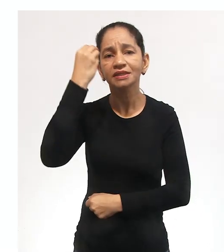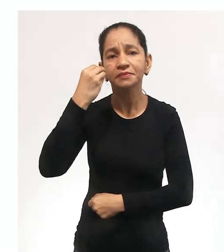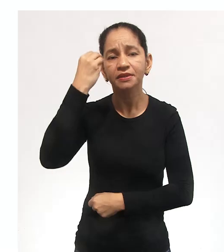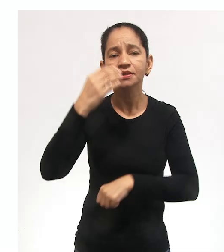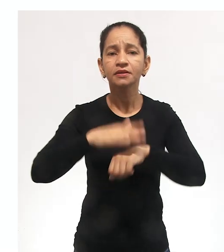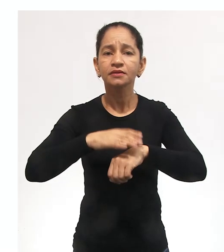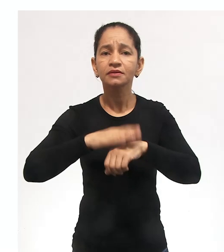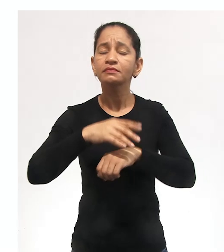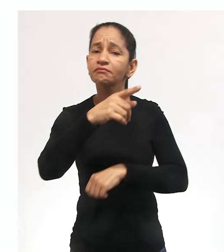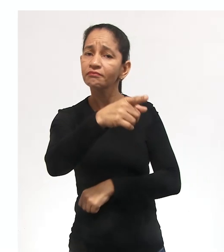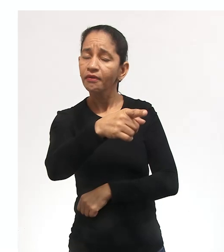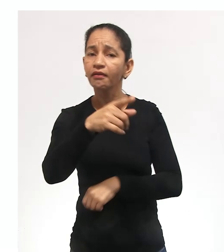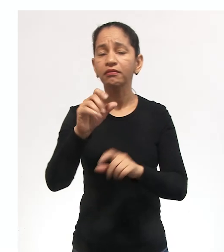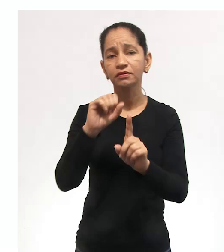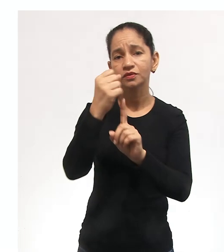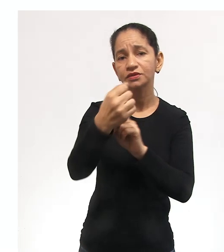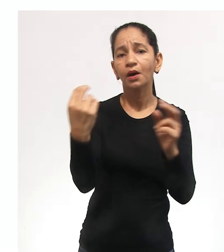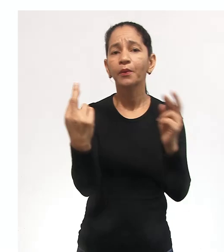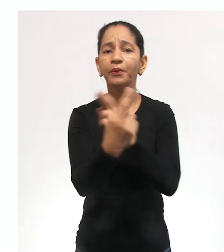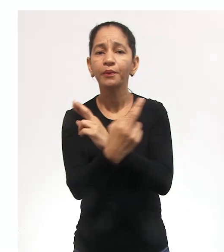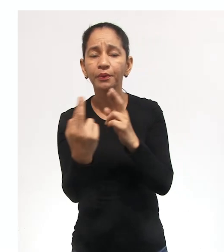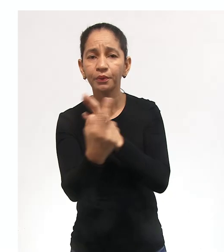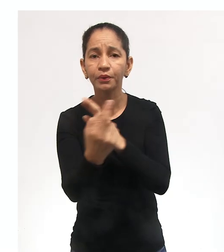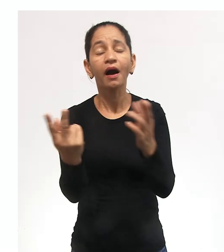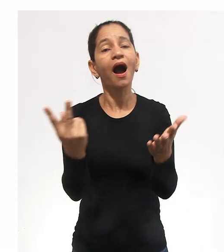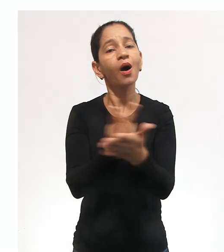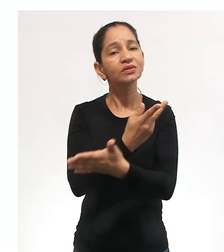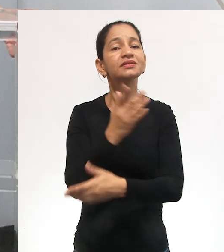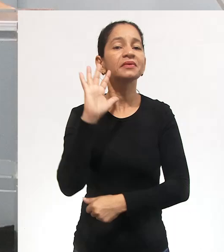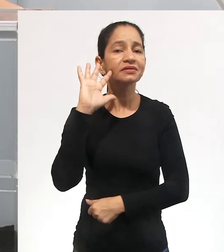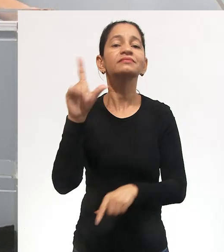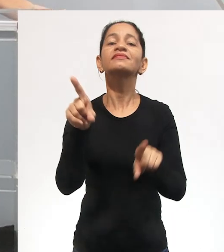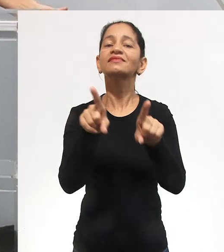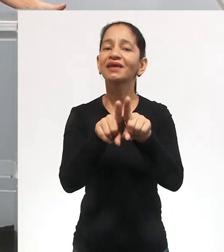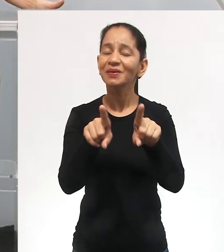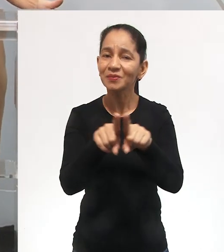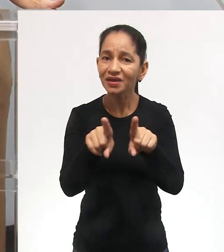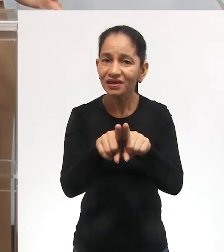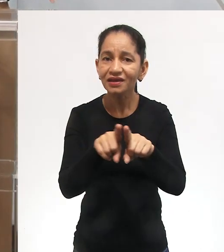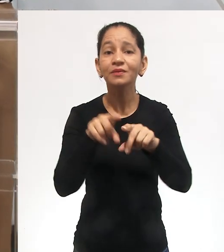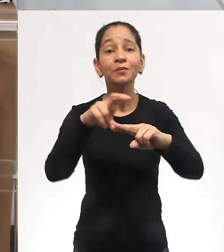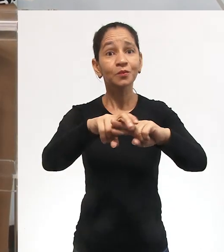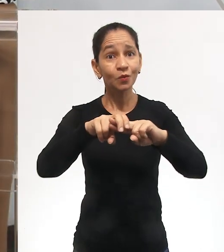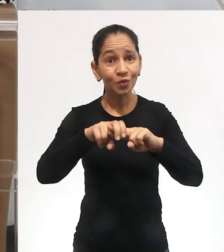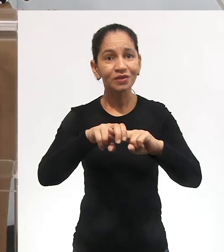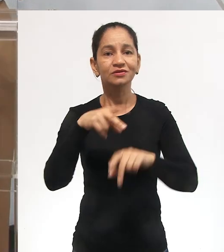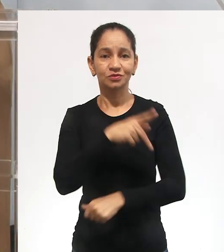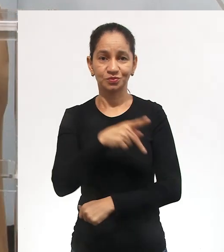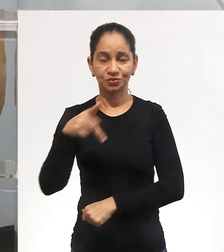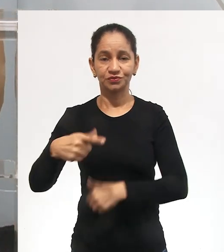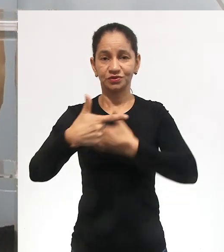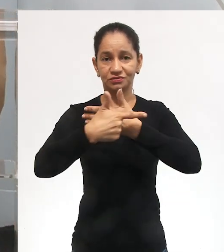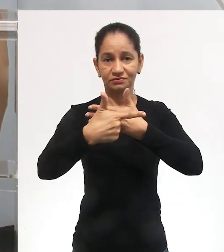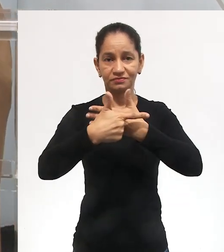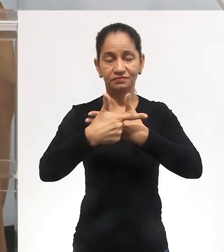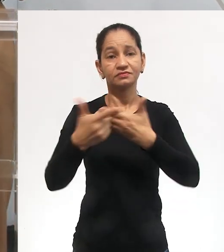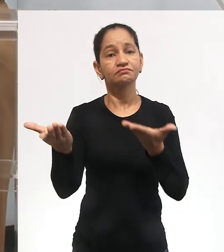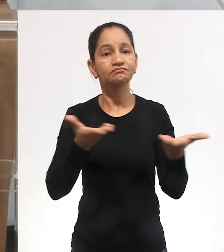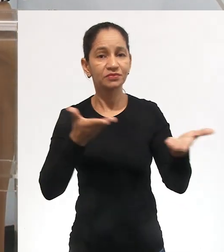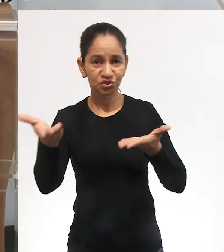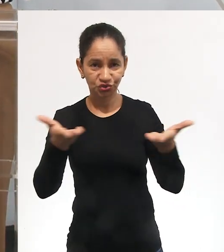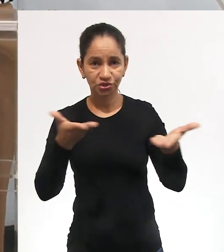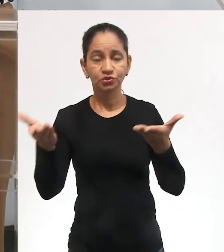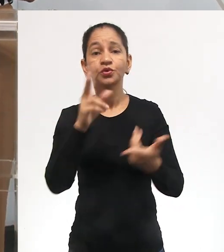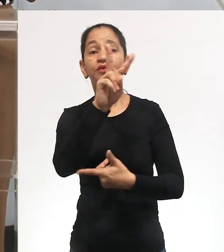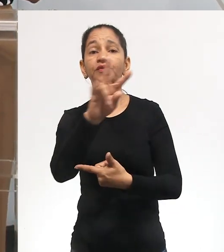ativa e social. Então, durante a realização das atividades, o educador, o mediador, ele vai